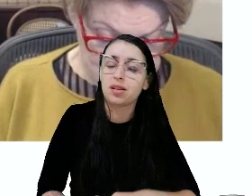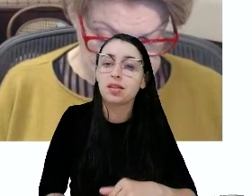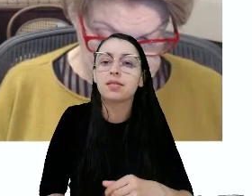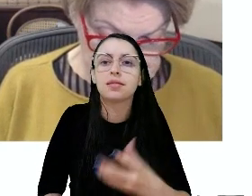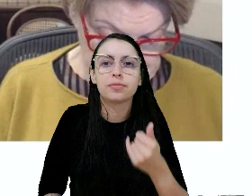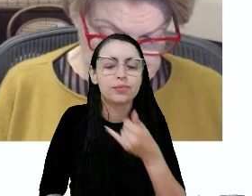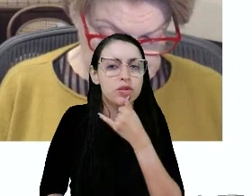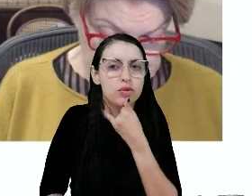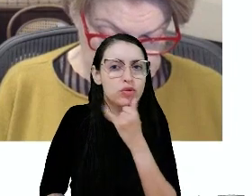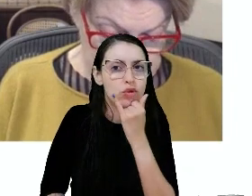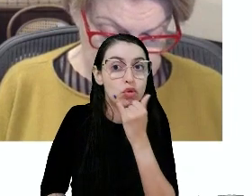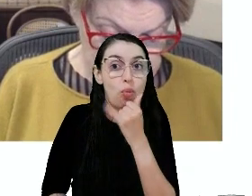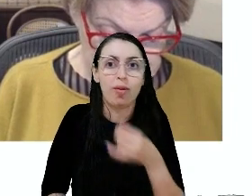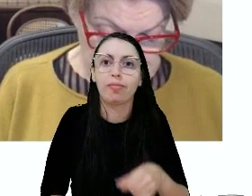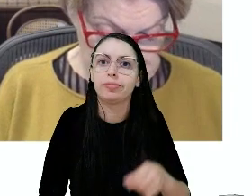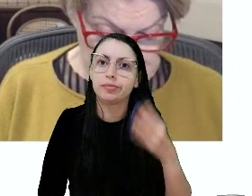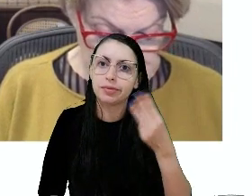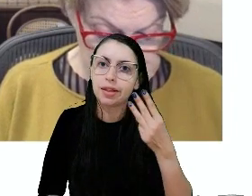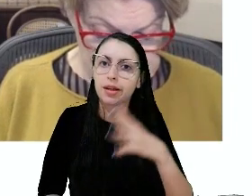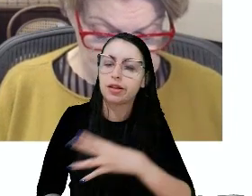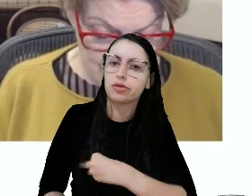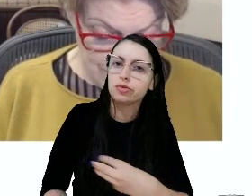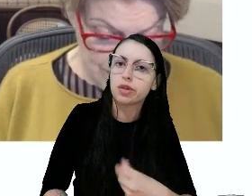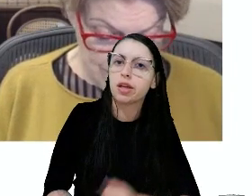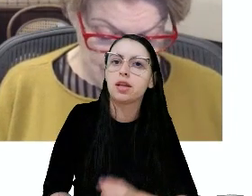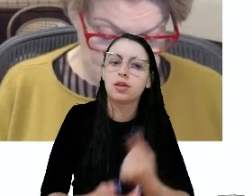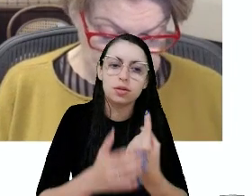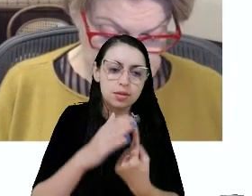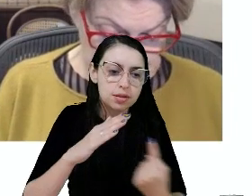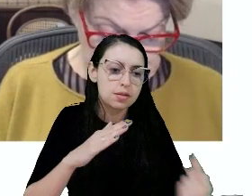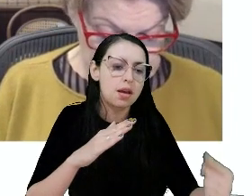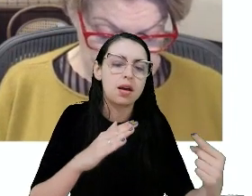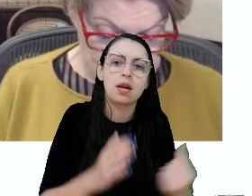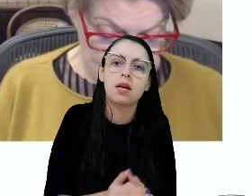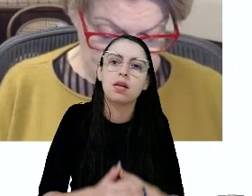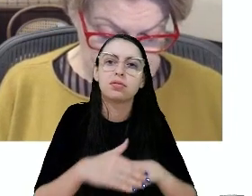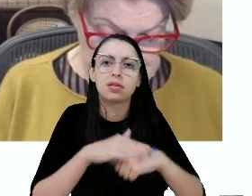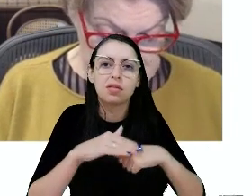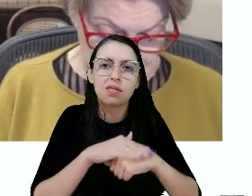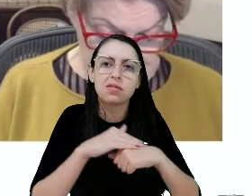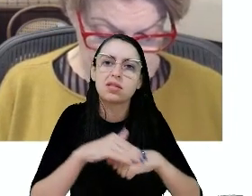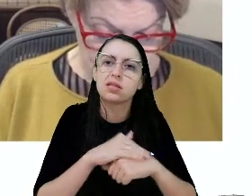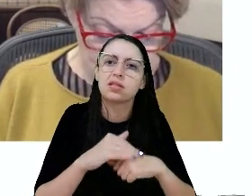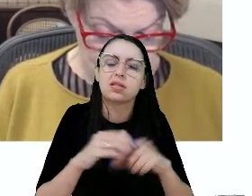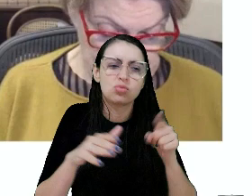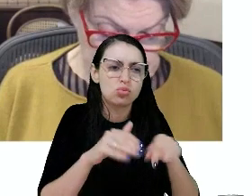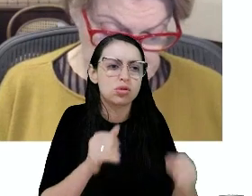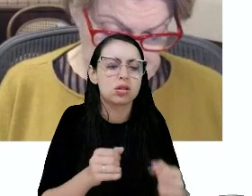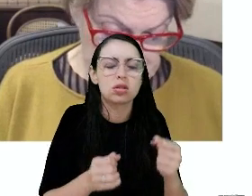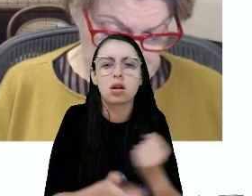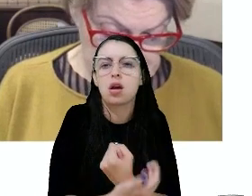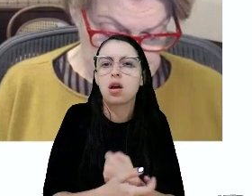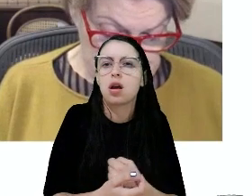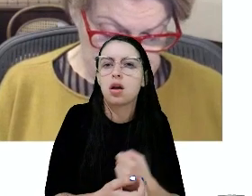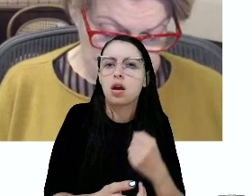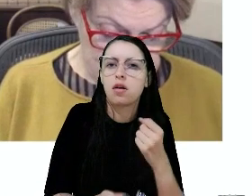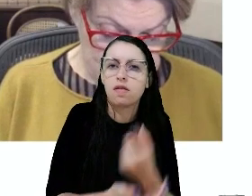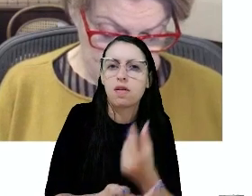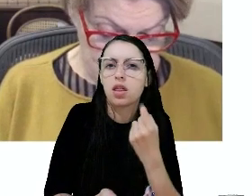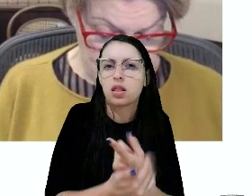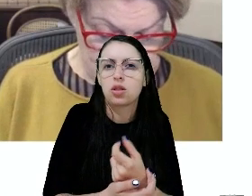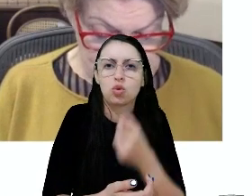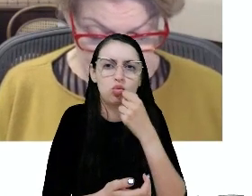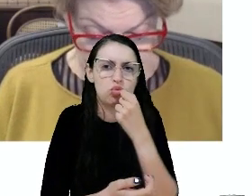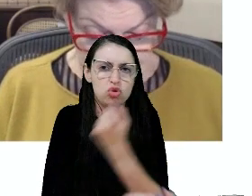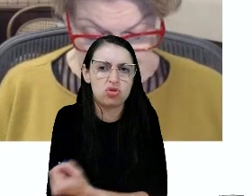minha mãe saindo de madrugada, indo dentro de favela, buscar gente, conversando com os donos de ponto de droga na região